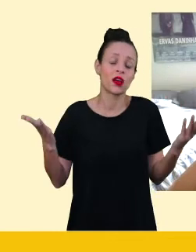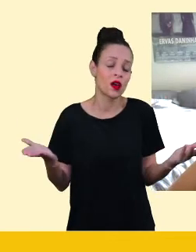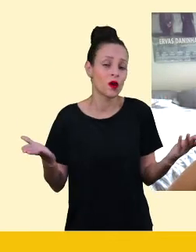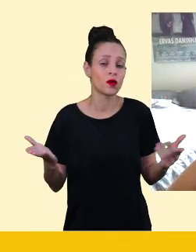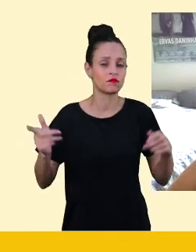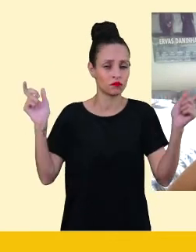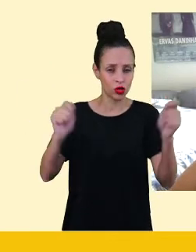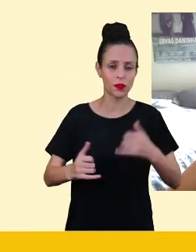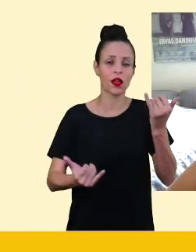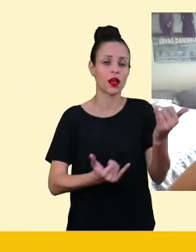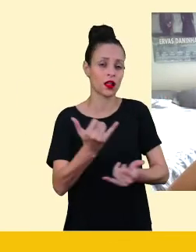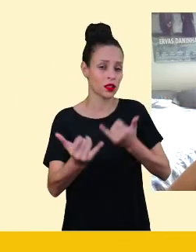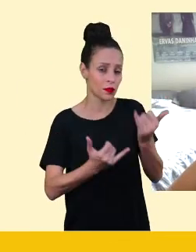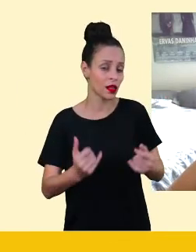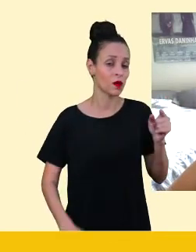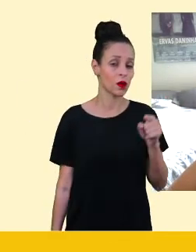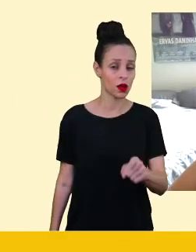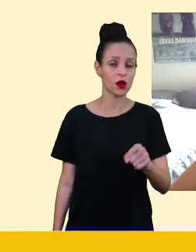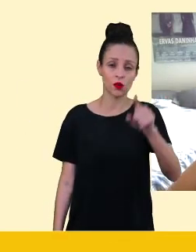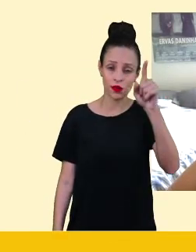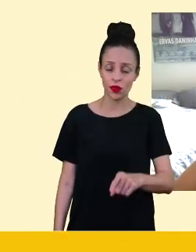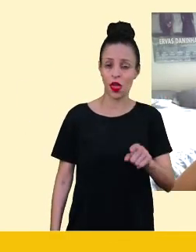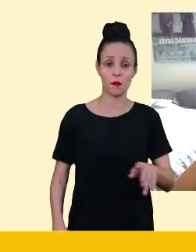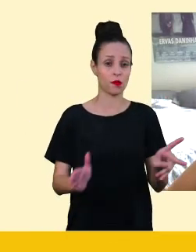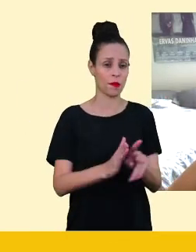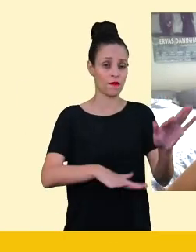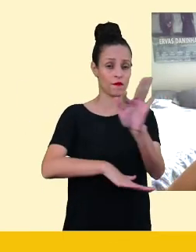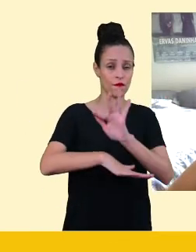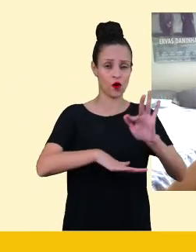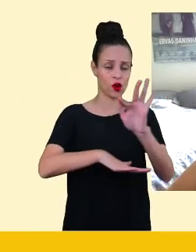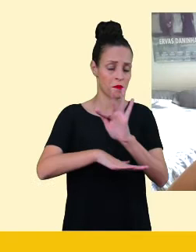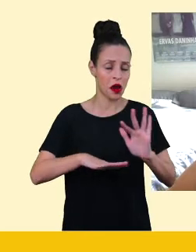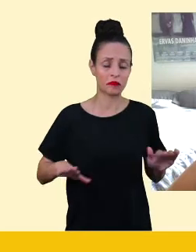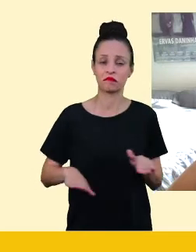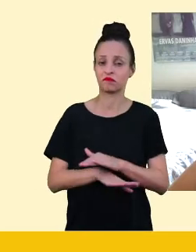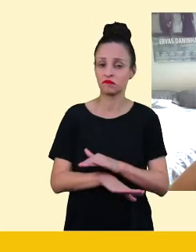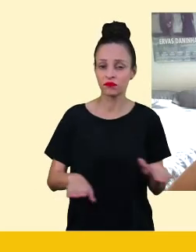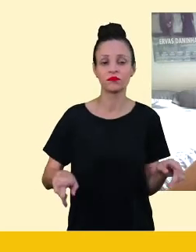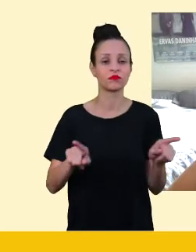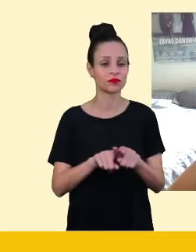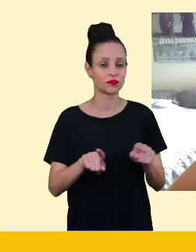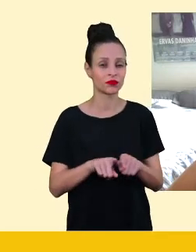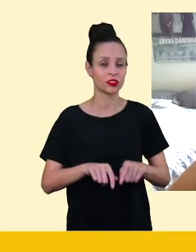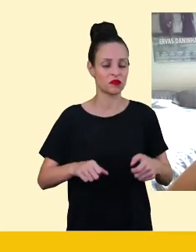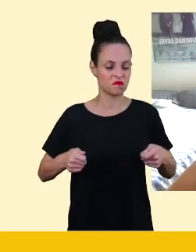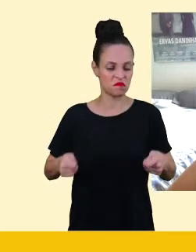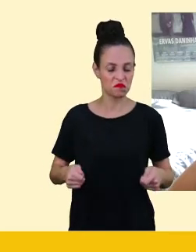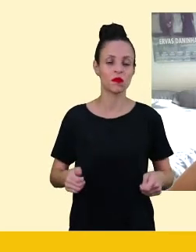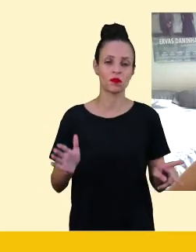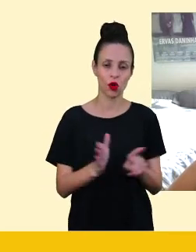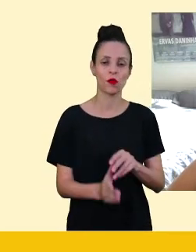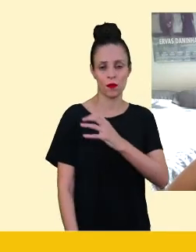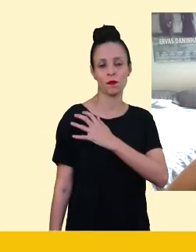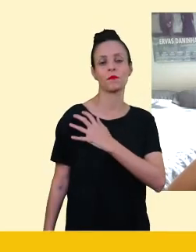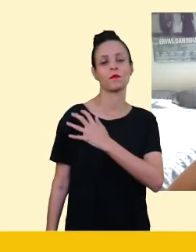no cinto que não fica ali exatamente, quer seja na diversão e na possibilidade de brincar com aquilo que é para ser